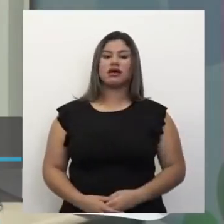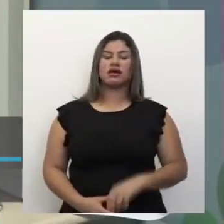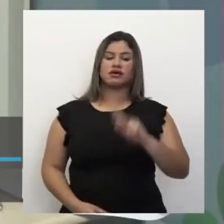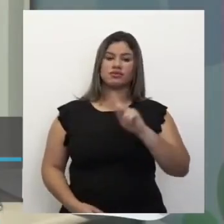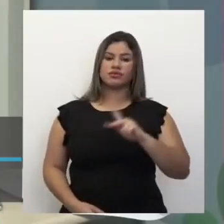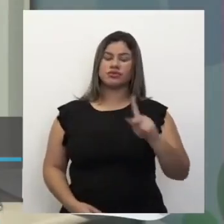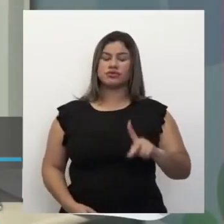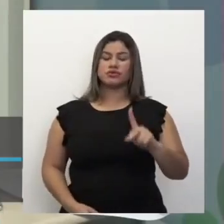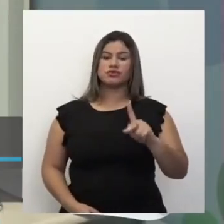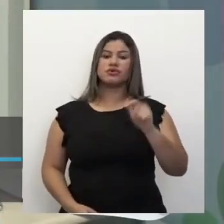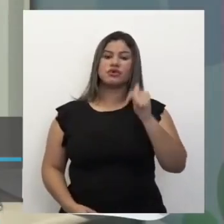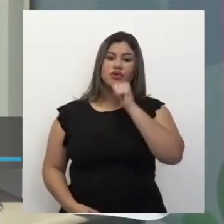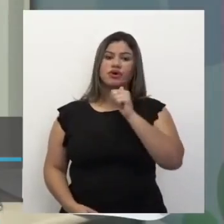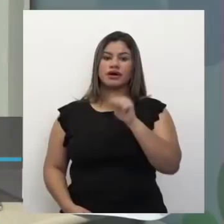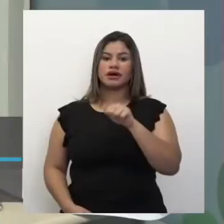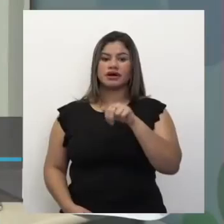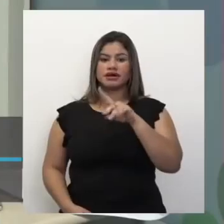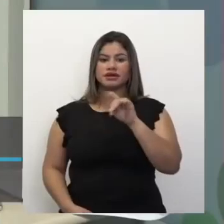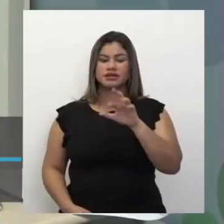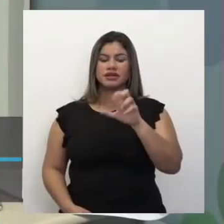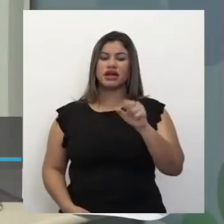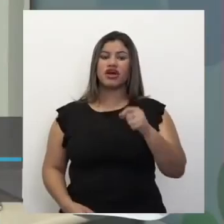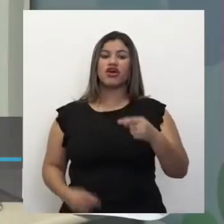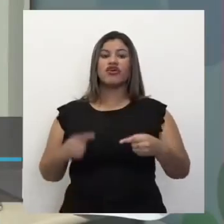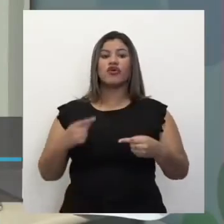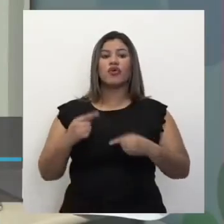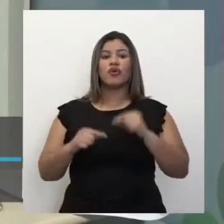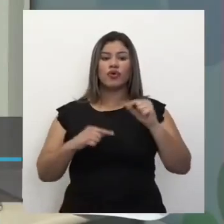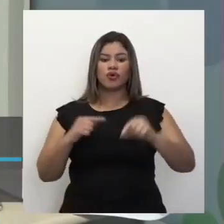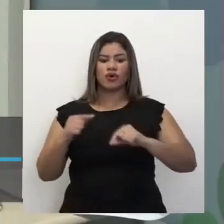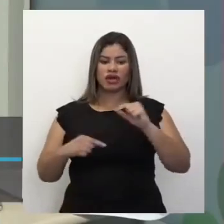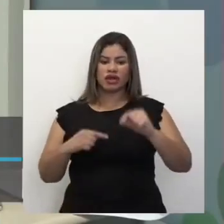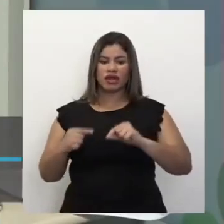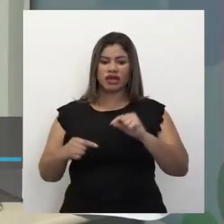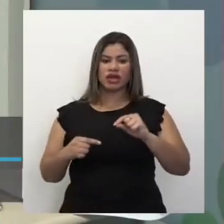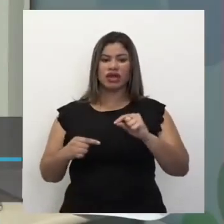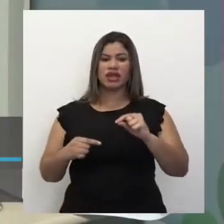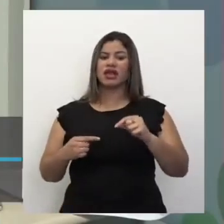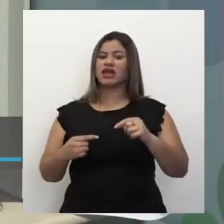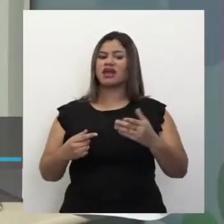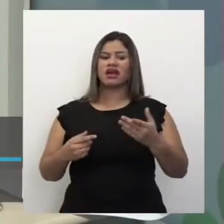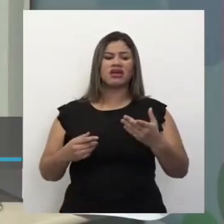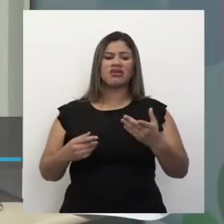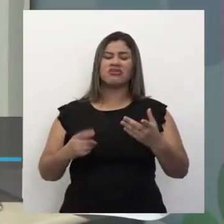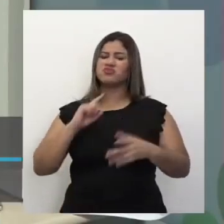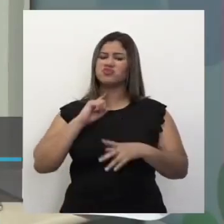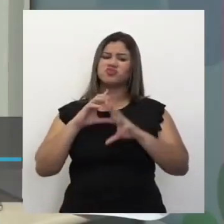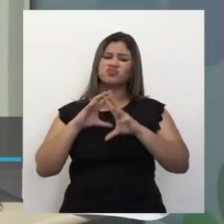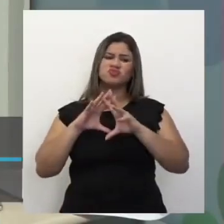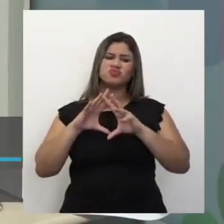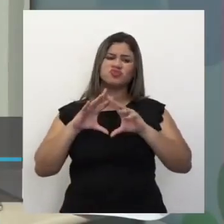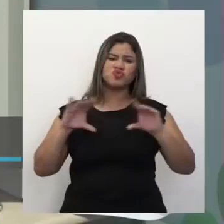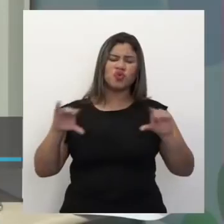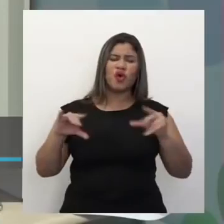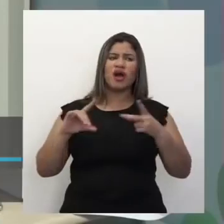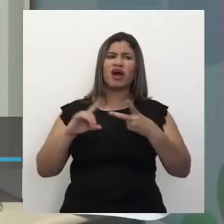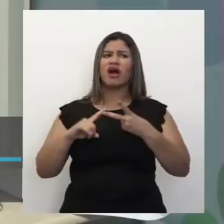Andressa, sofrem com a poluição, falta de oxigênio, ficam contaminados e muitos morreram. Então não tem